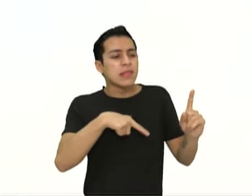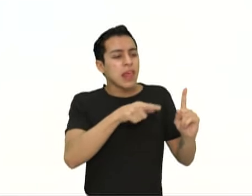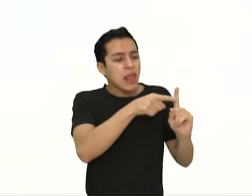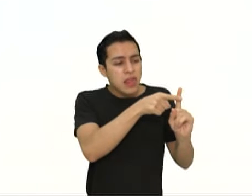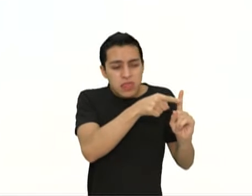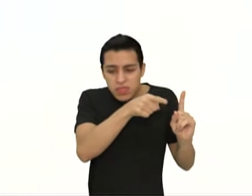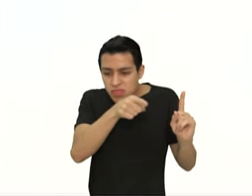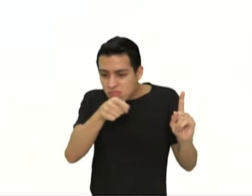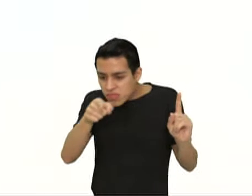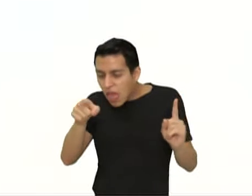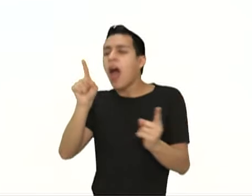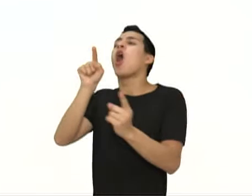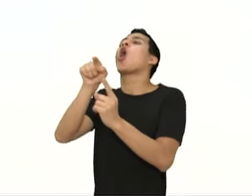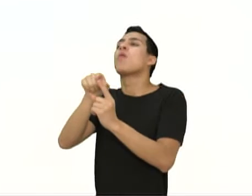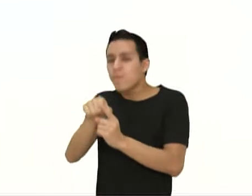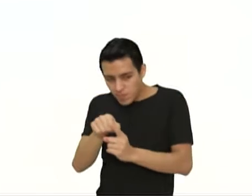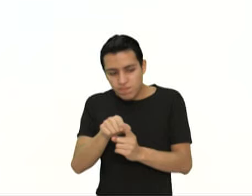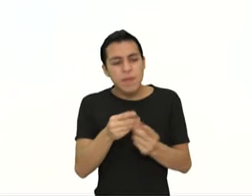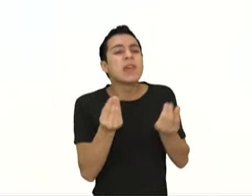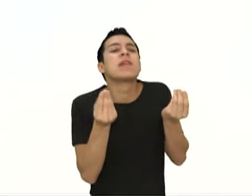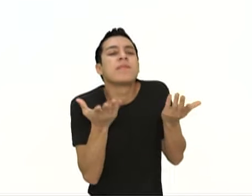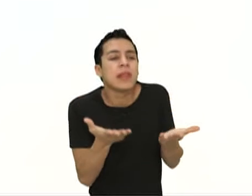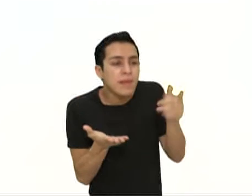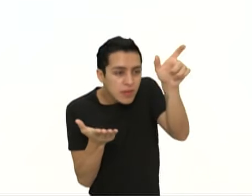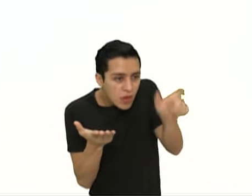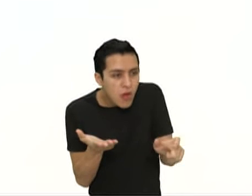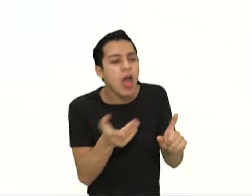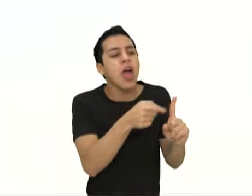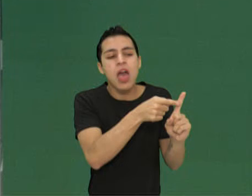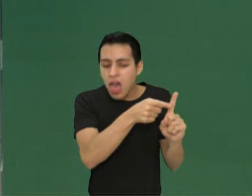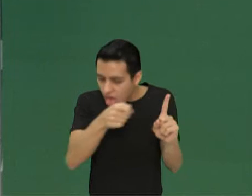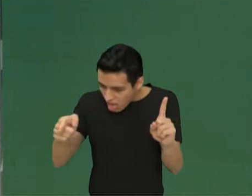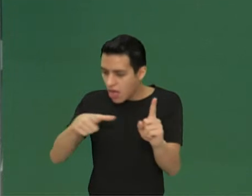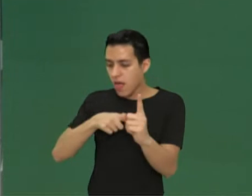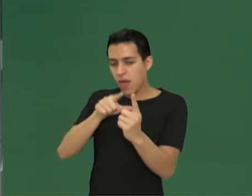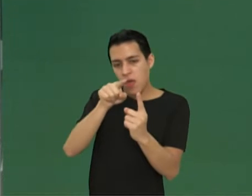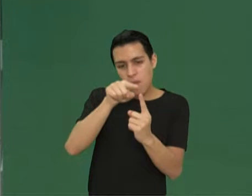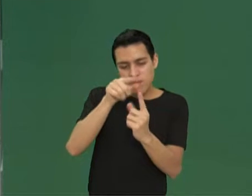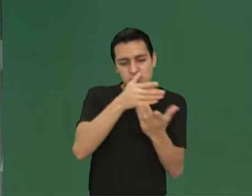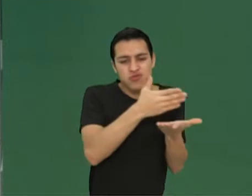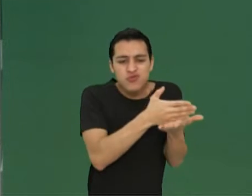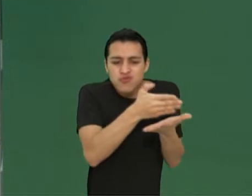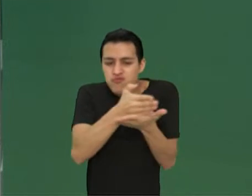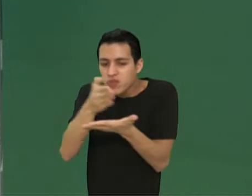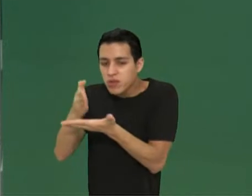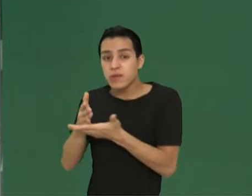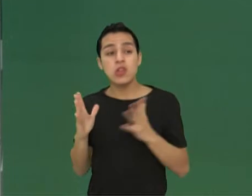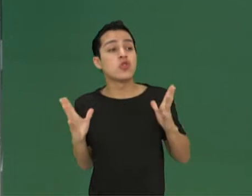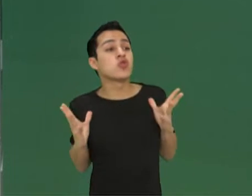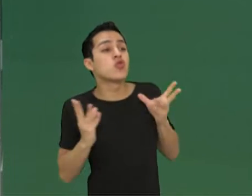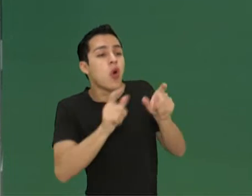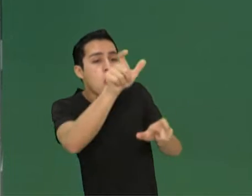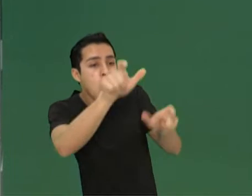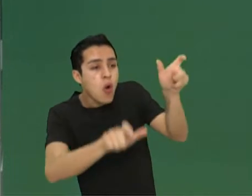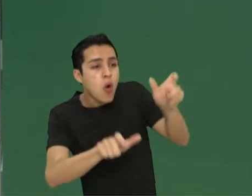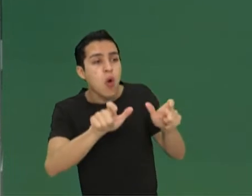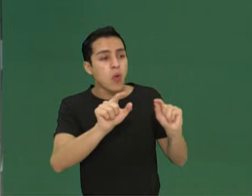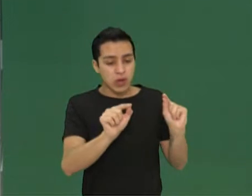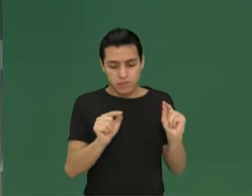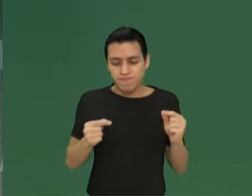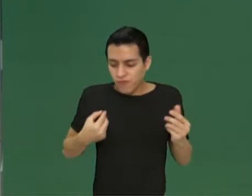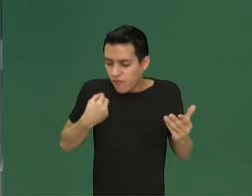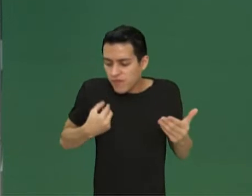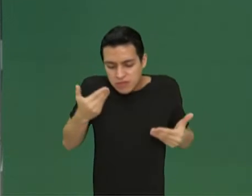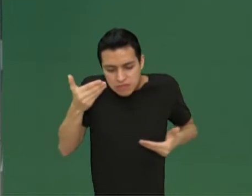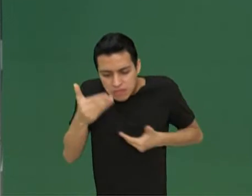né? Um motivo de estar ali, um objetivo, né, para existir. Então, em todo ser age rumo à sua